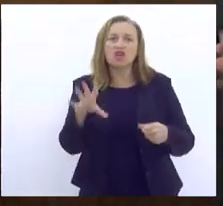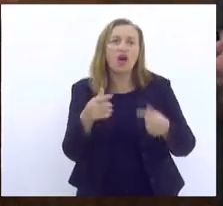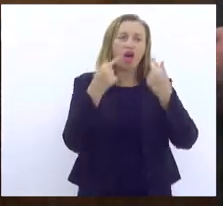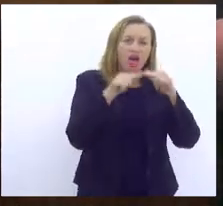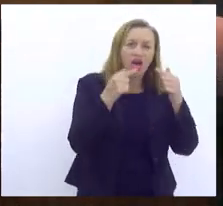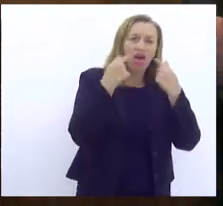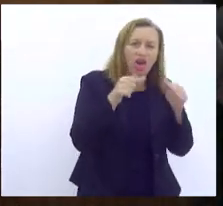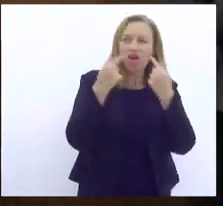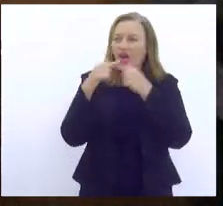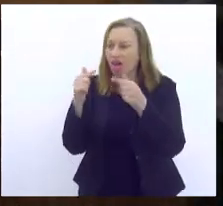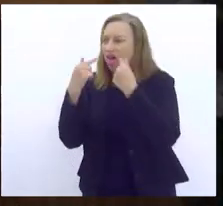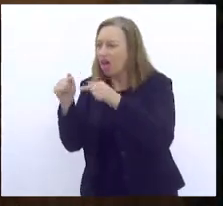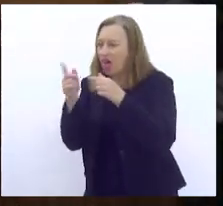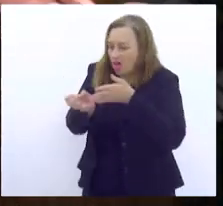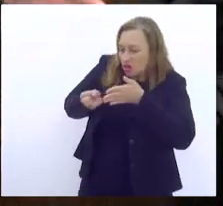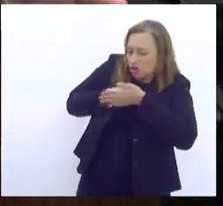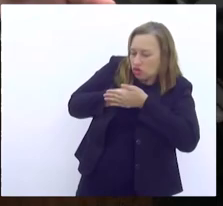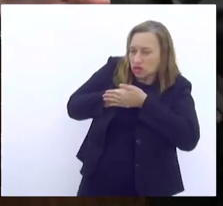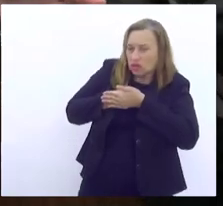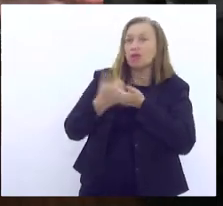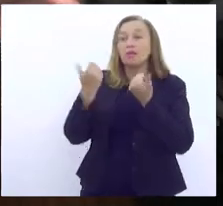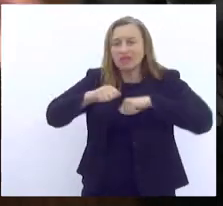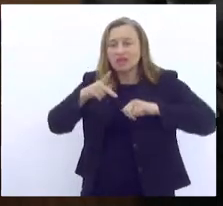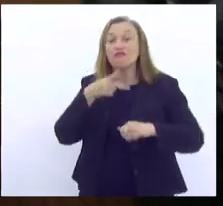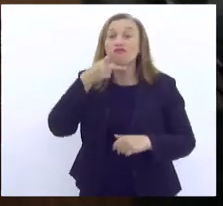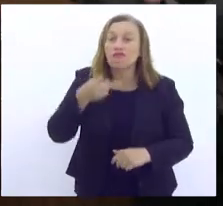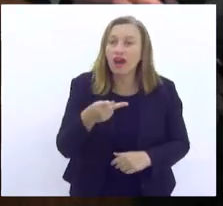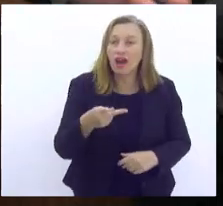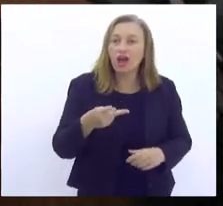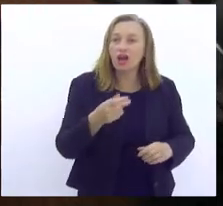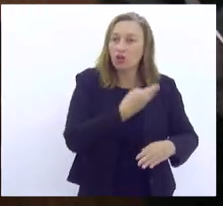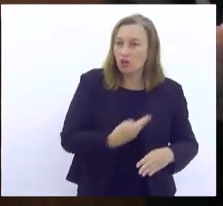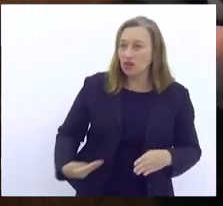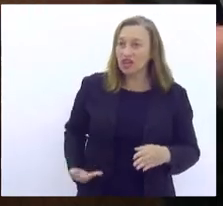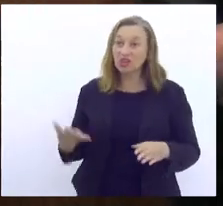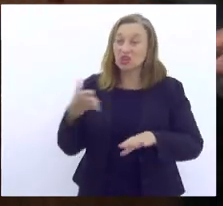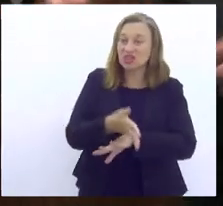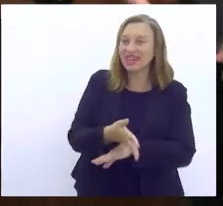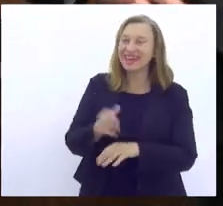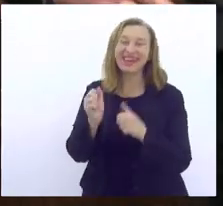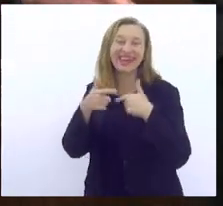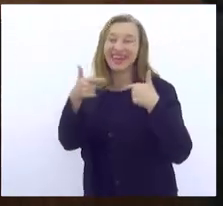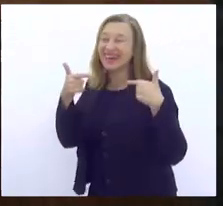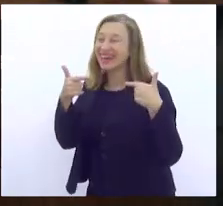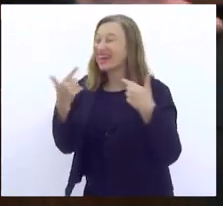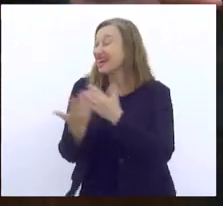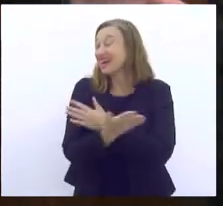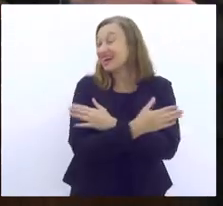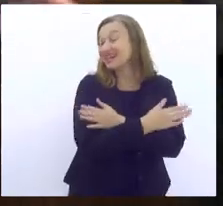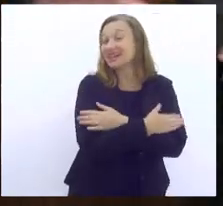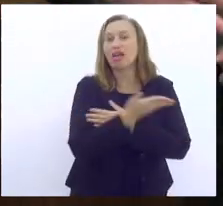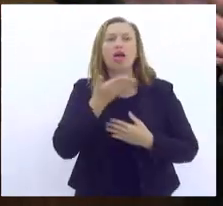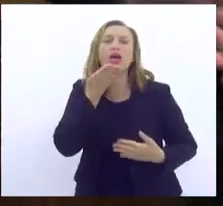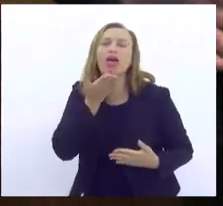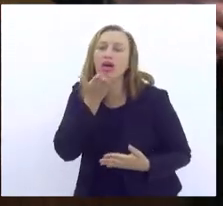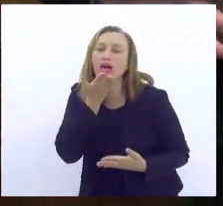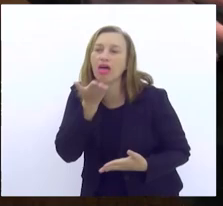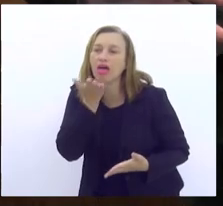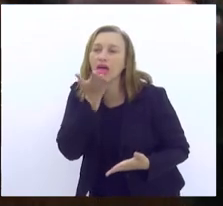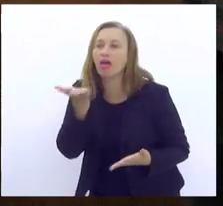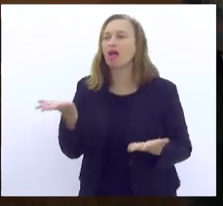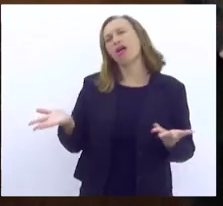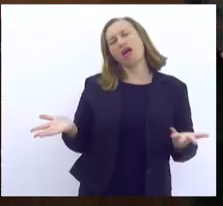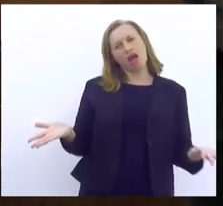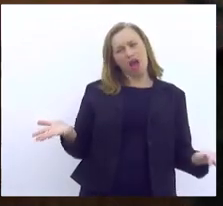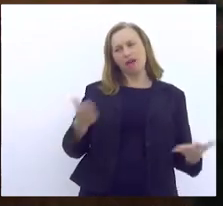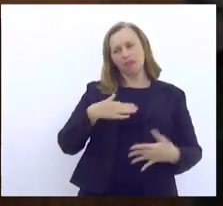né, escondidinho e não botar para fora. Quando o governador chega, todo mundo rindo, abraçando, babando o ovo. Pelo amor de Deus, porra.